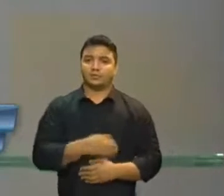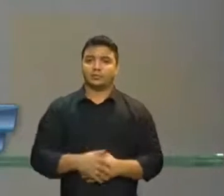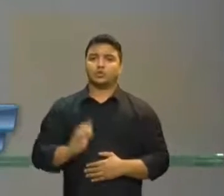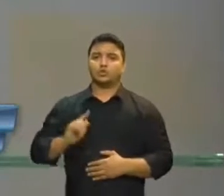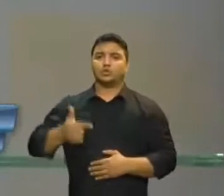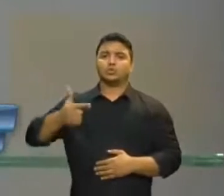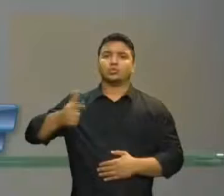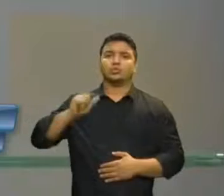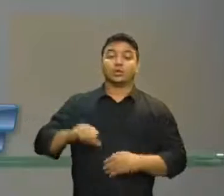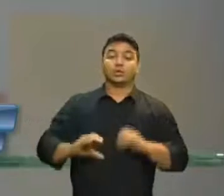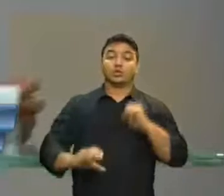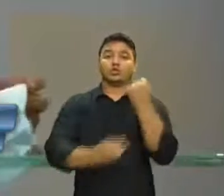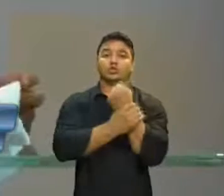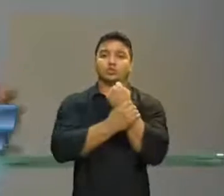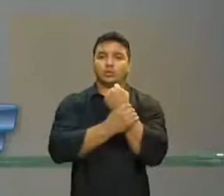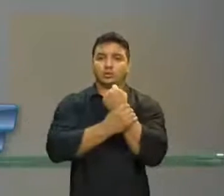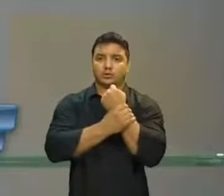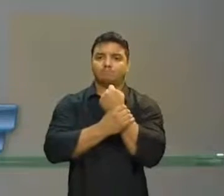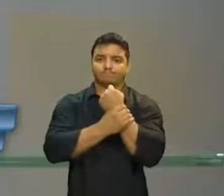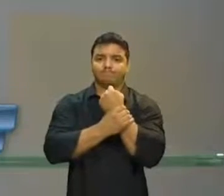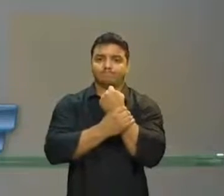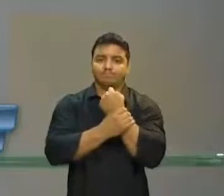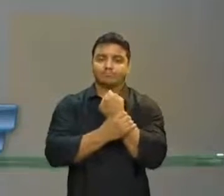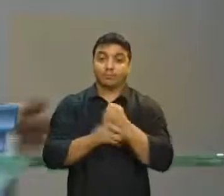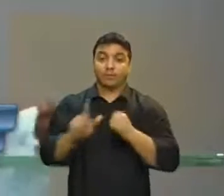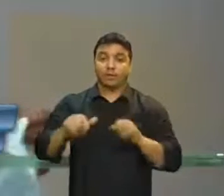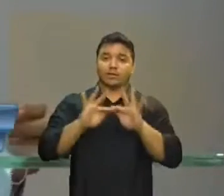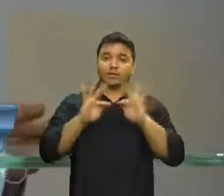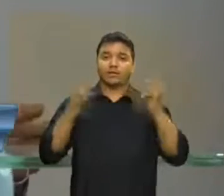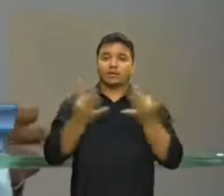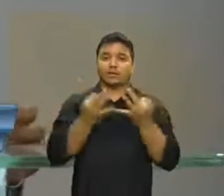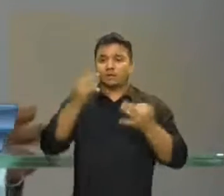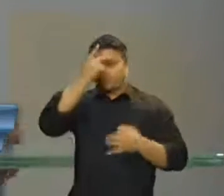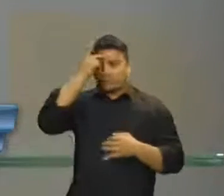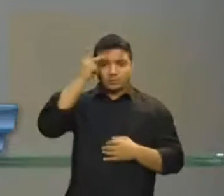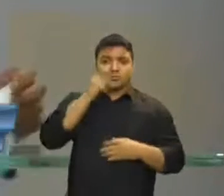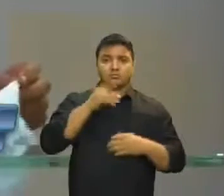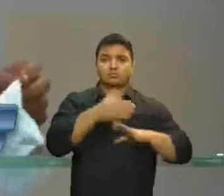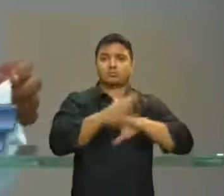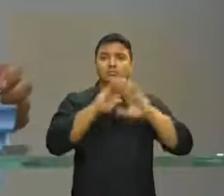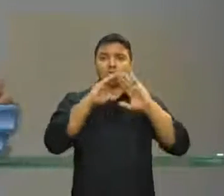segurança. A segurança das famílias, para a pessoa ir para a escola.